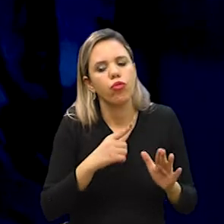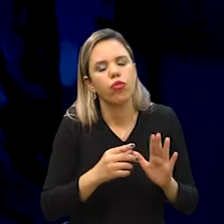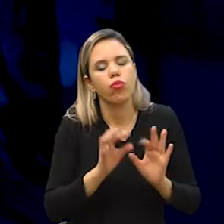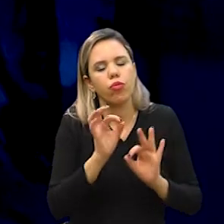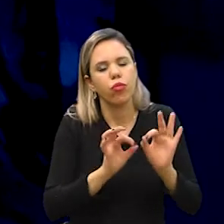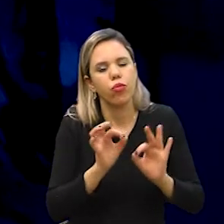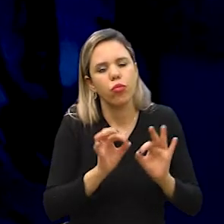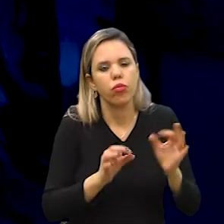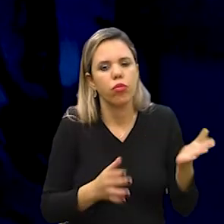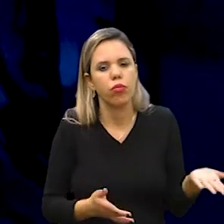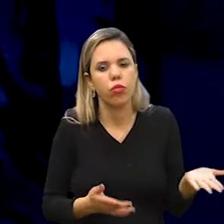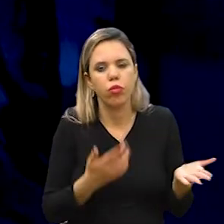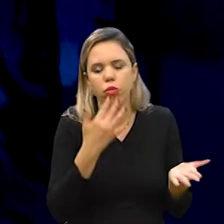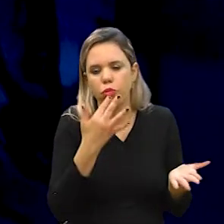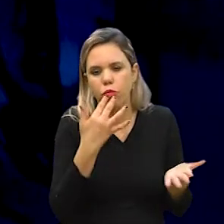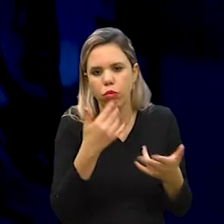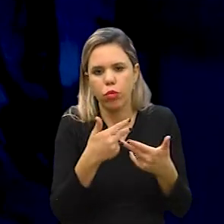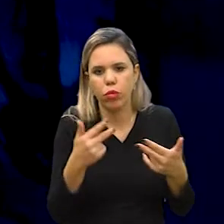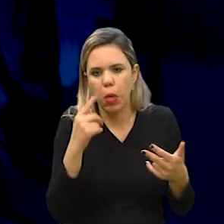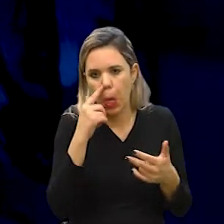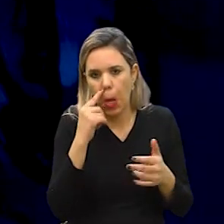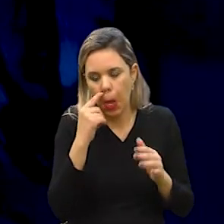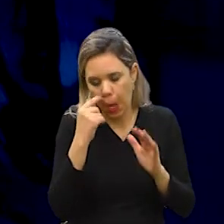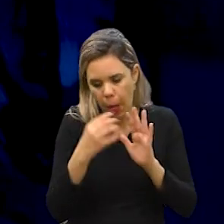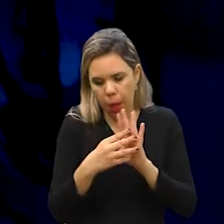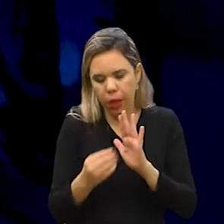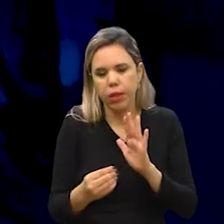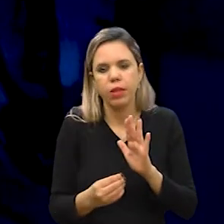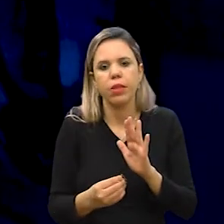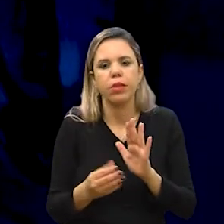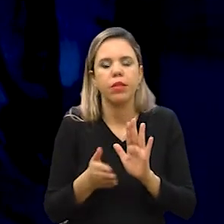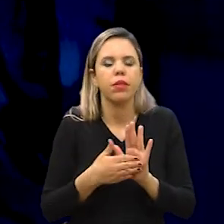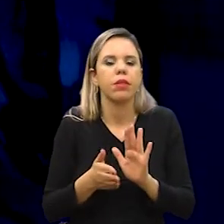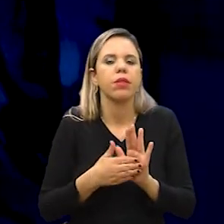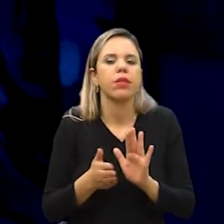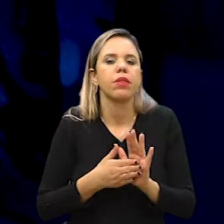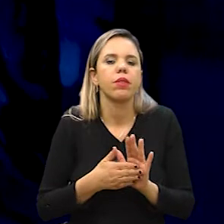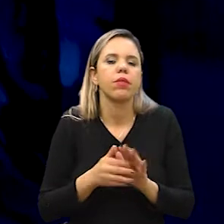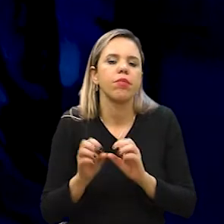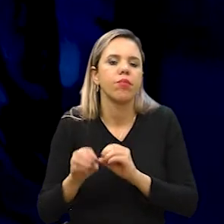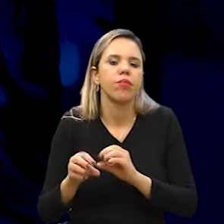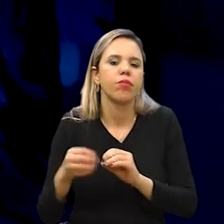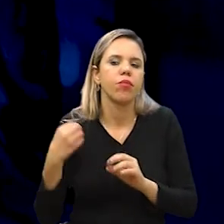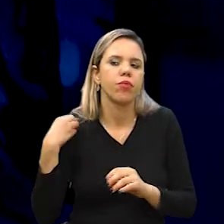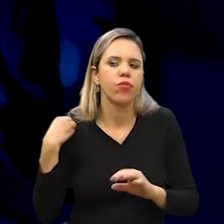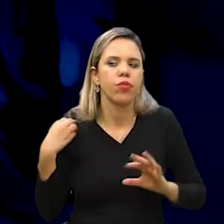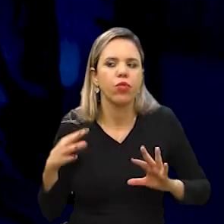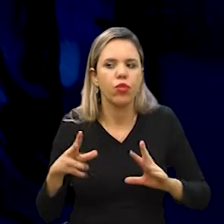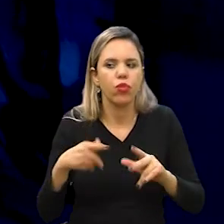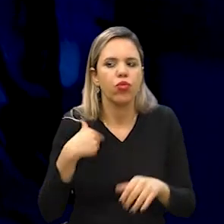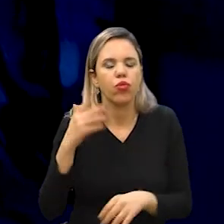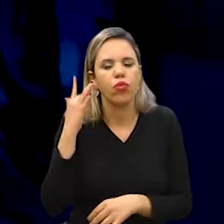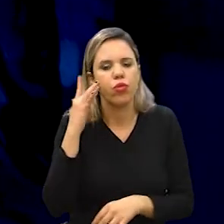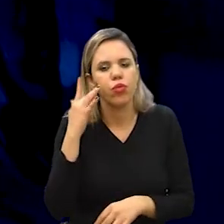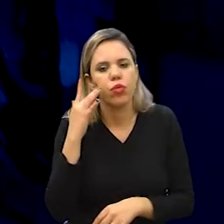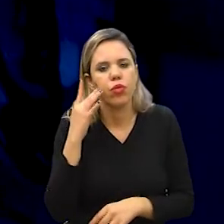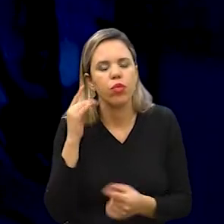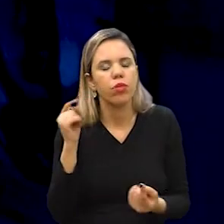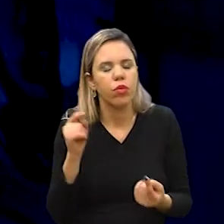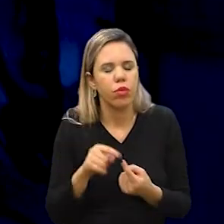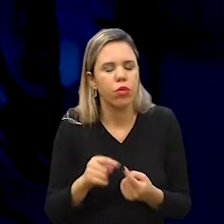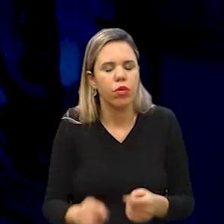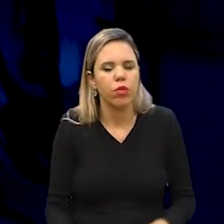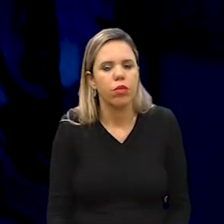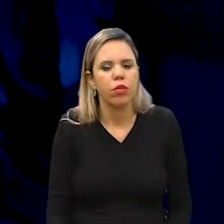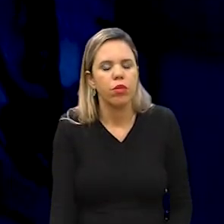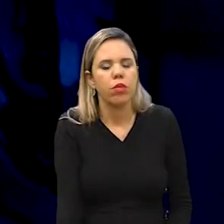tinha desenhado, com as cores, com o modelo, com a proposta pedagógica, com tudo que eu achava que faria